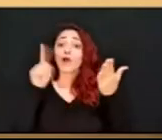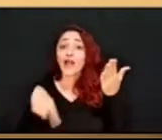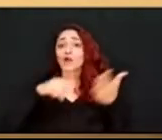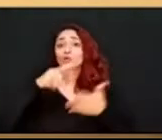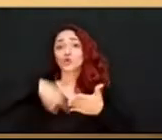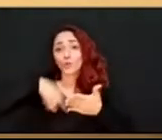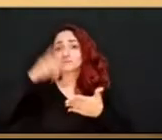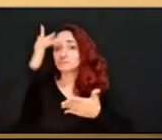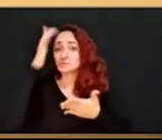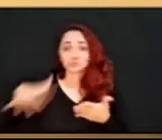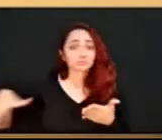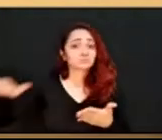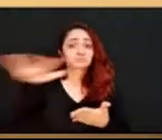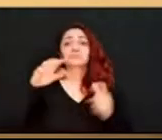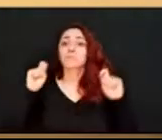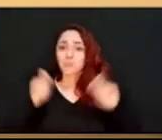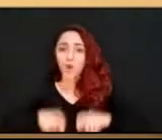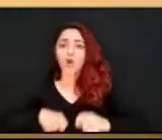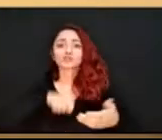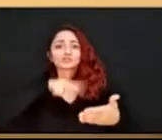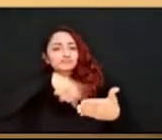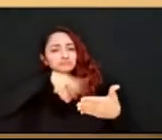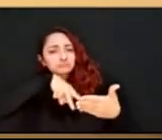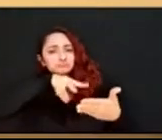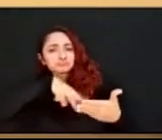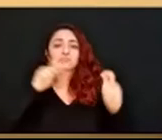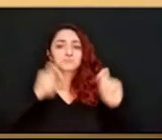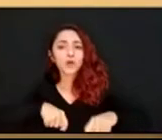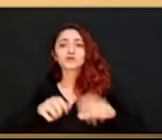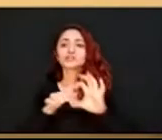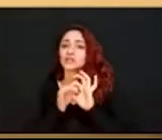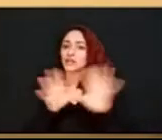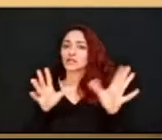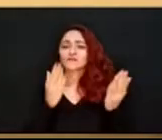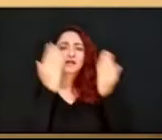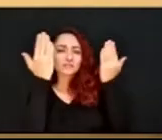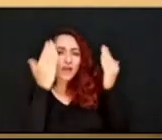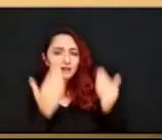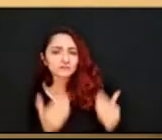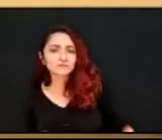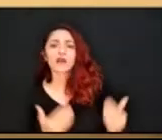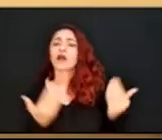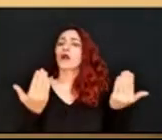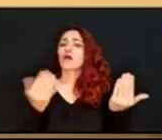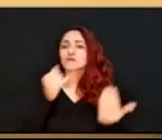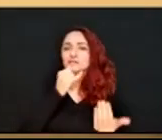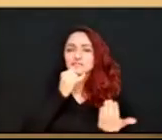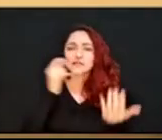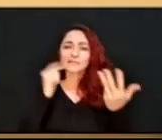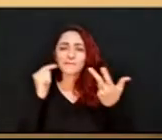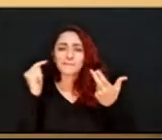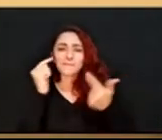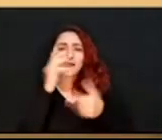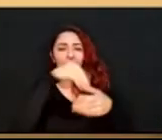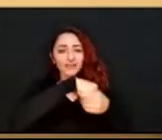agora olhar né analisar todos os outros casos os exemplos que nós estamos ali